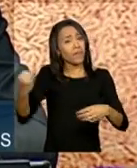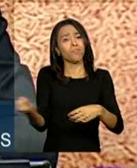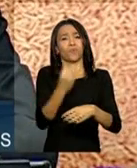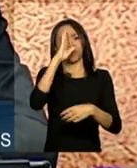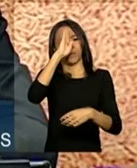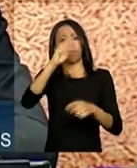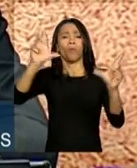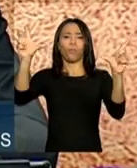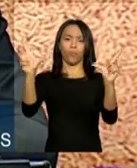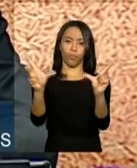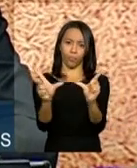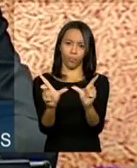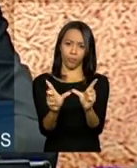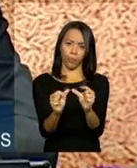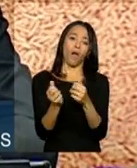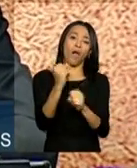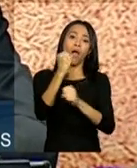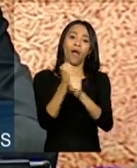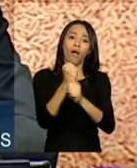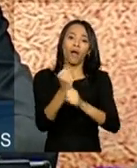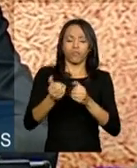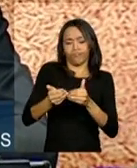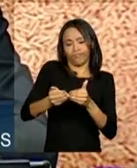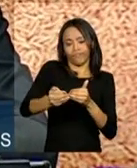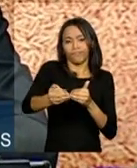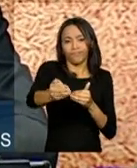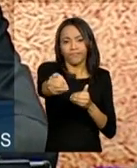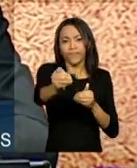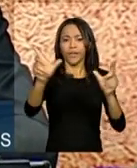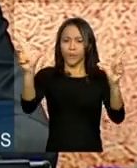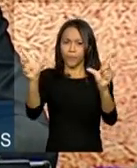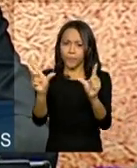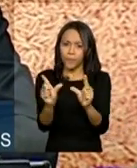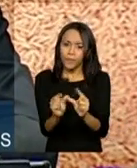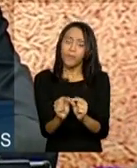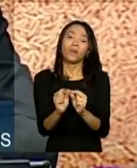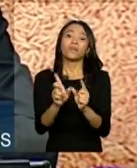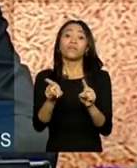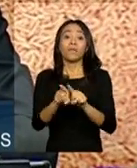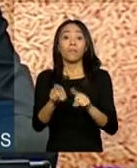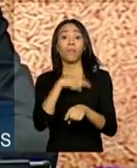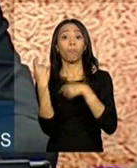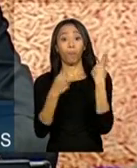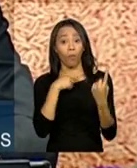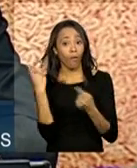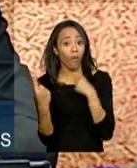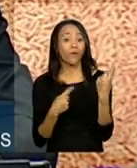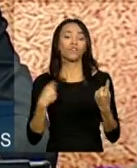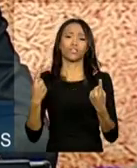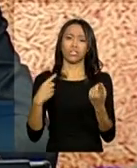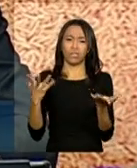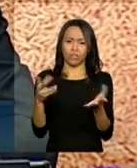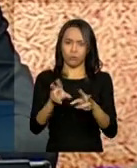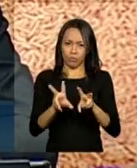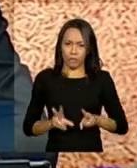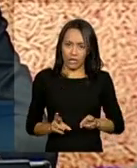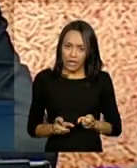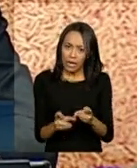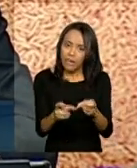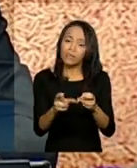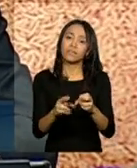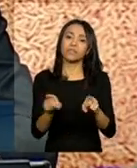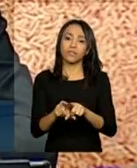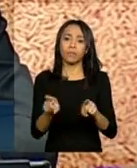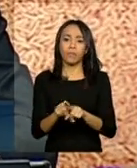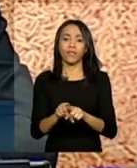diminuir nos próximos anos a redução eh do tanto da incidência quanto da mortalidade do Câncer do colo do útero em